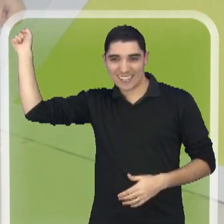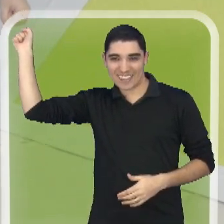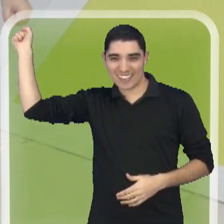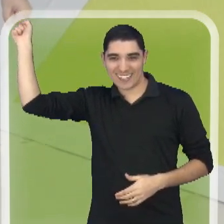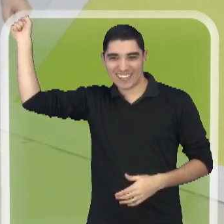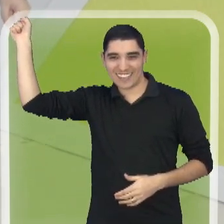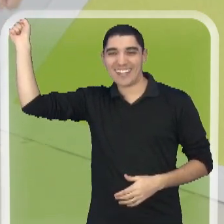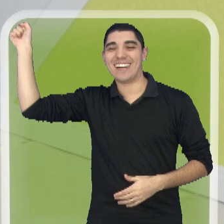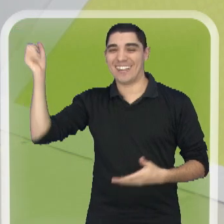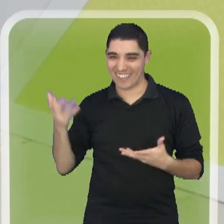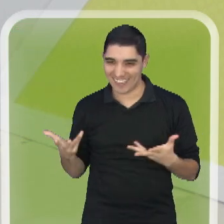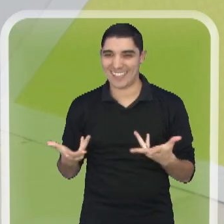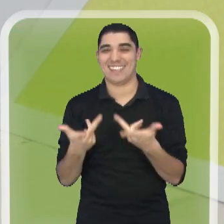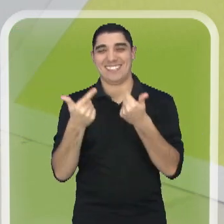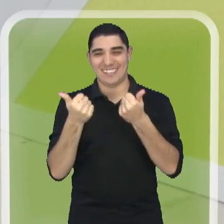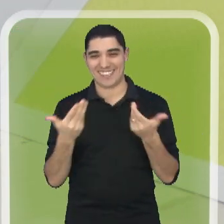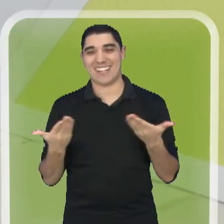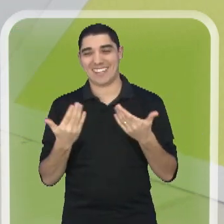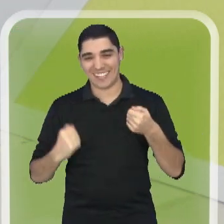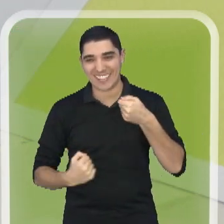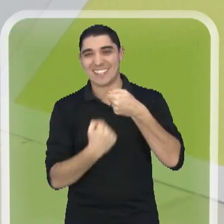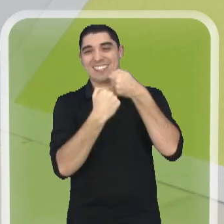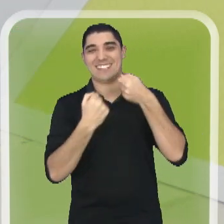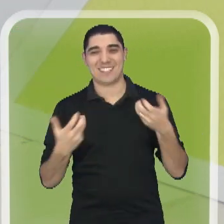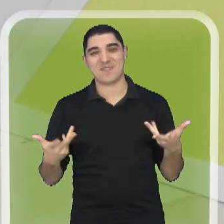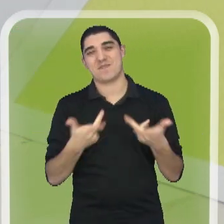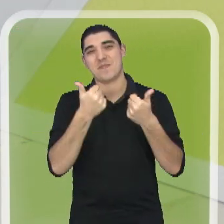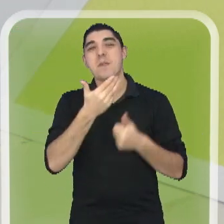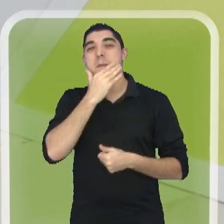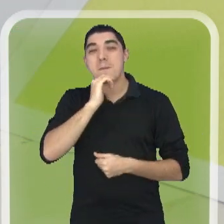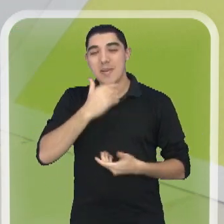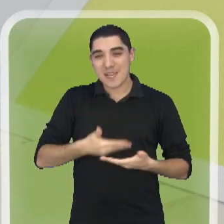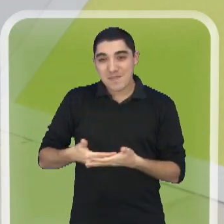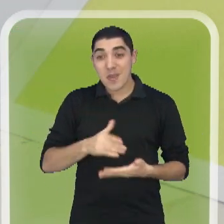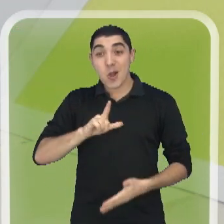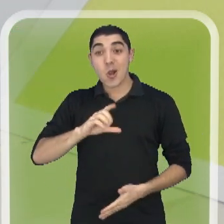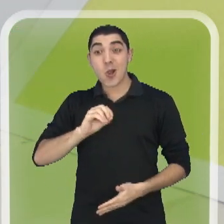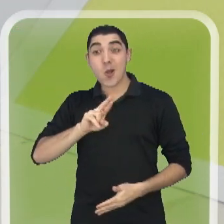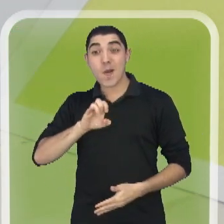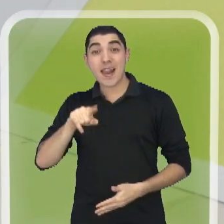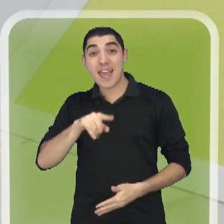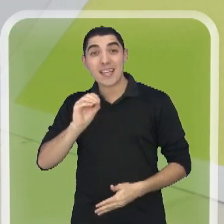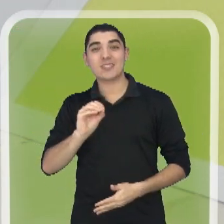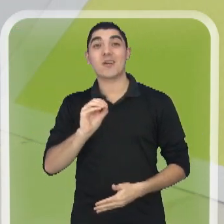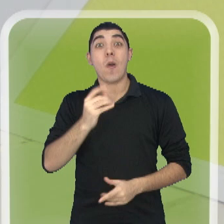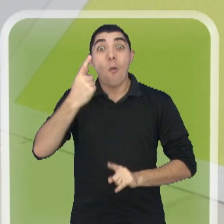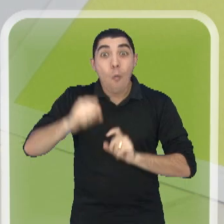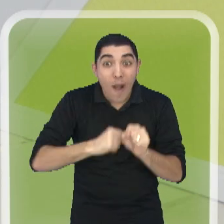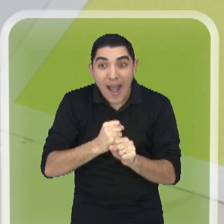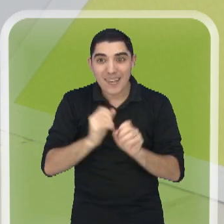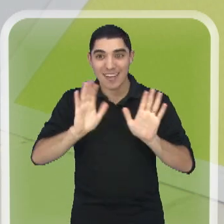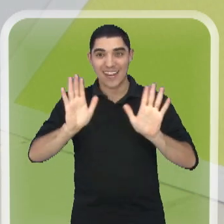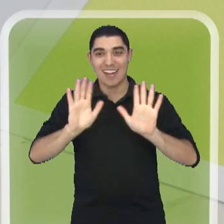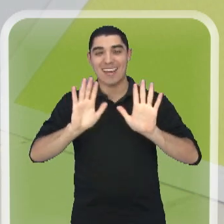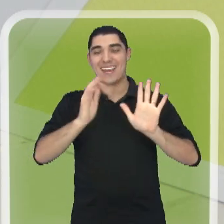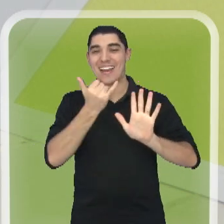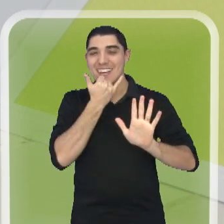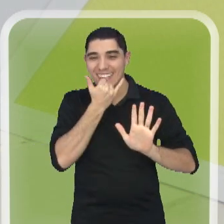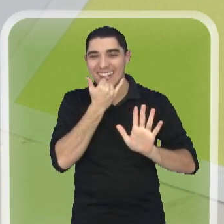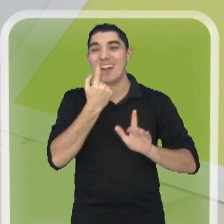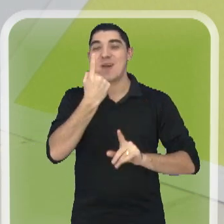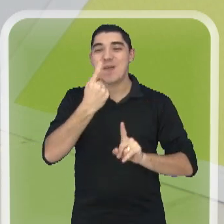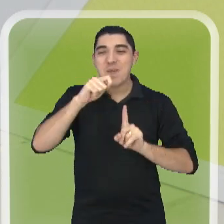cadê? Opa, aê, beleza! Aquele soquinho maroto, o papai do Lourenço. Lourenço completou um mêsinho, calma. Caramba.